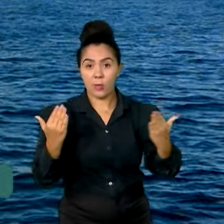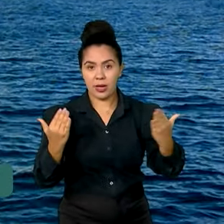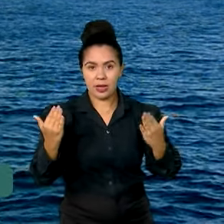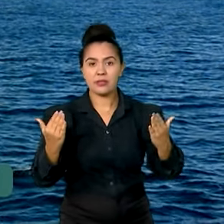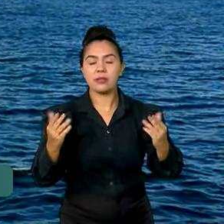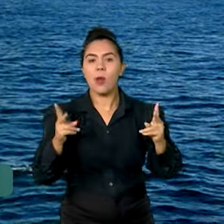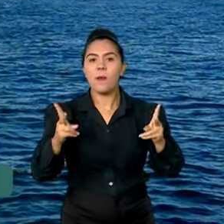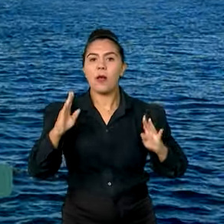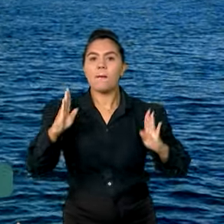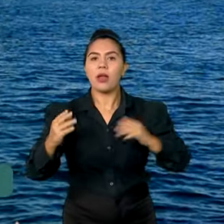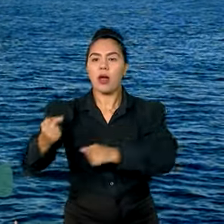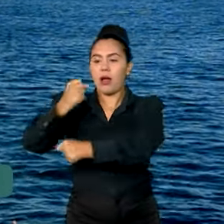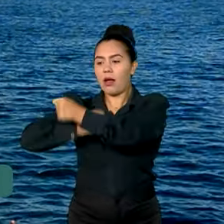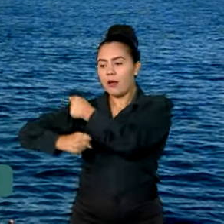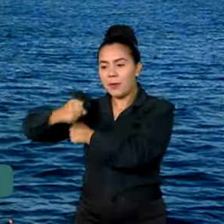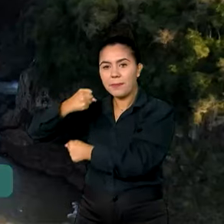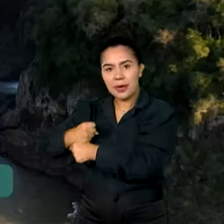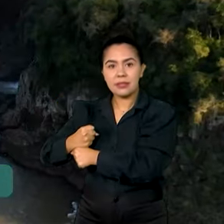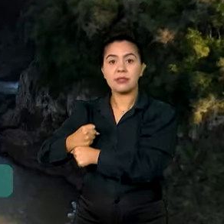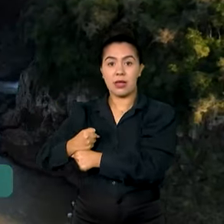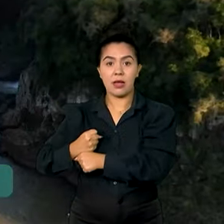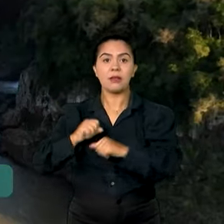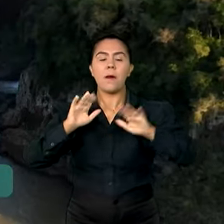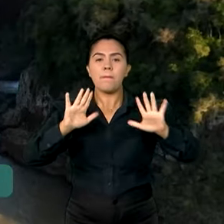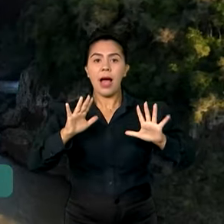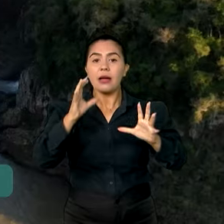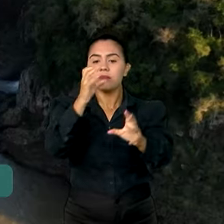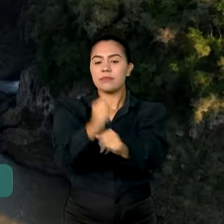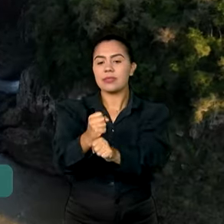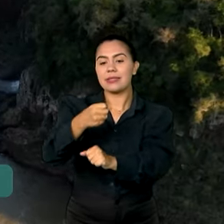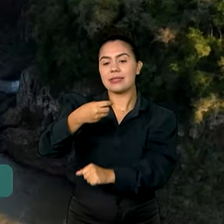mesmo período do ano passado. Na prática, são